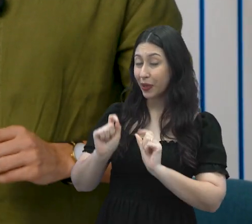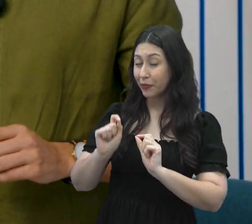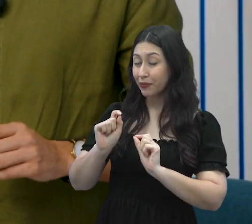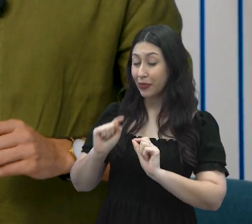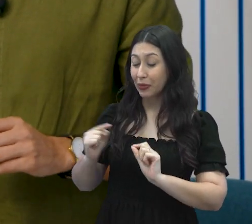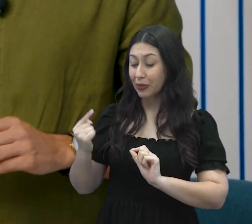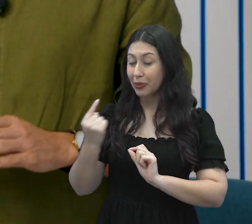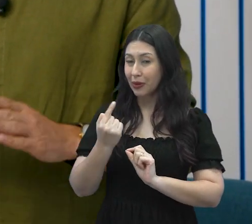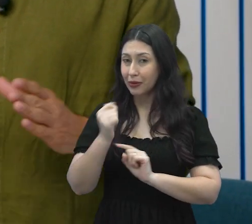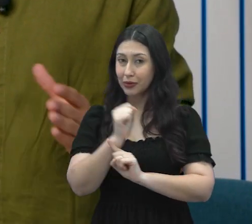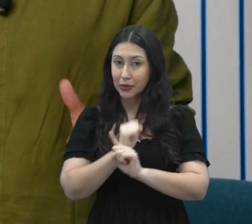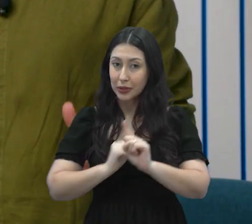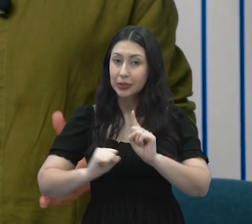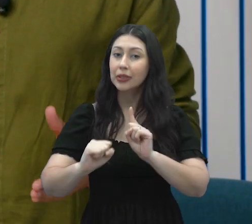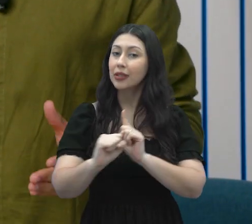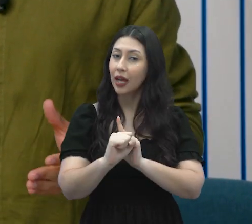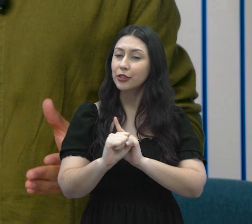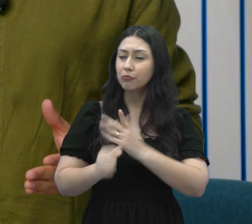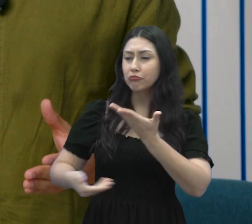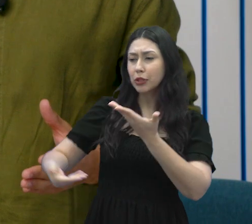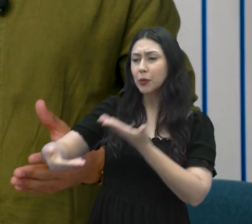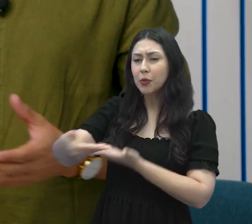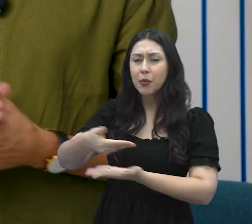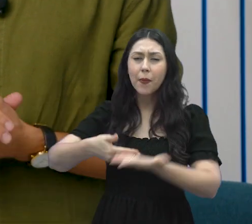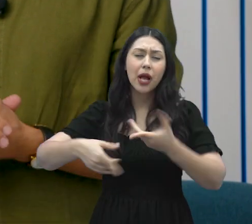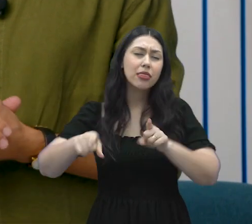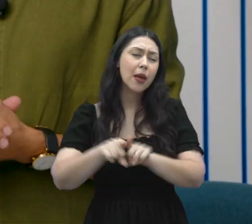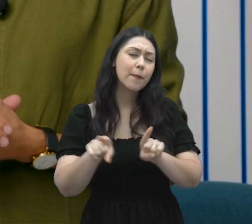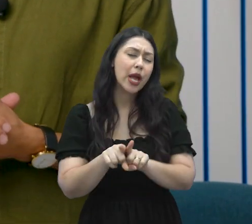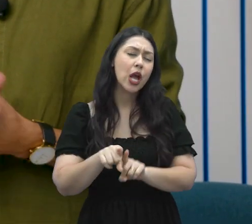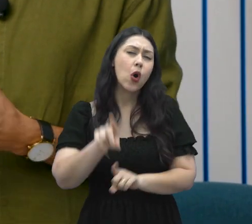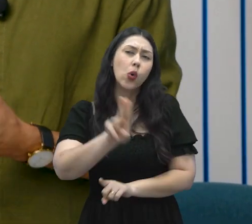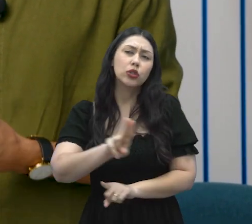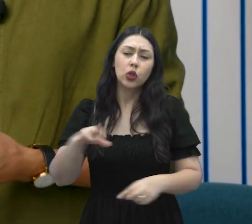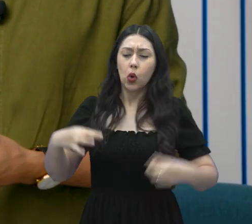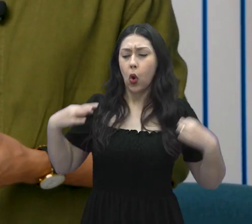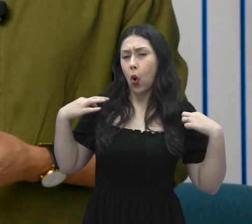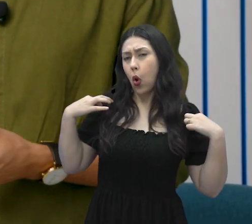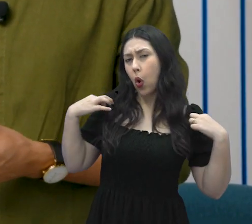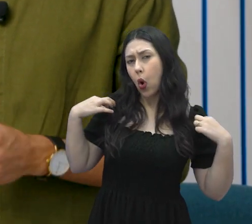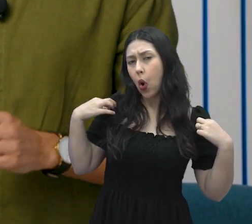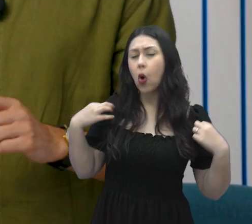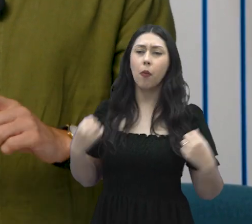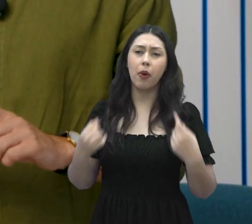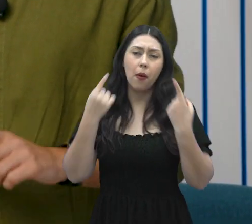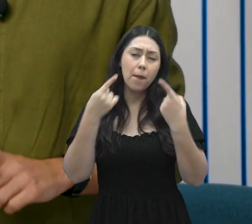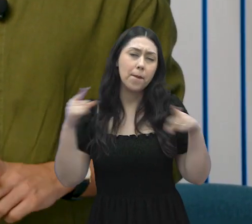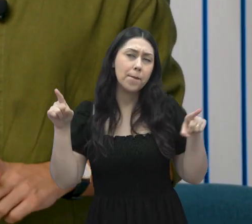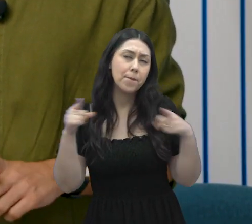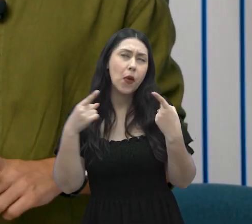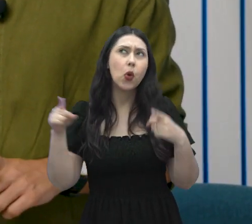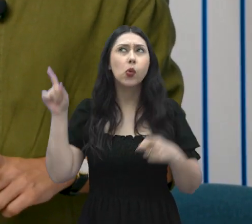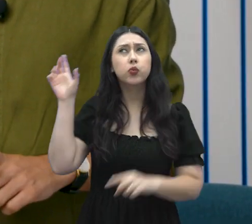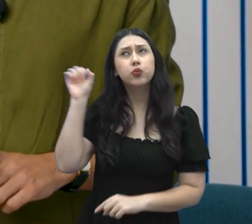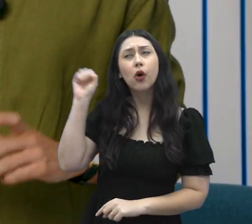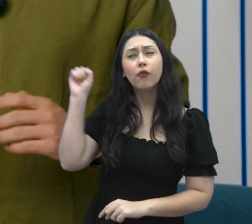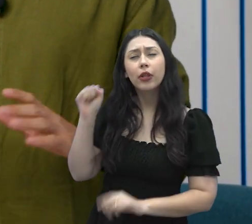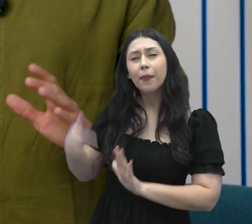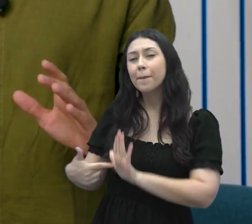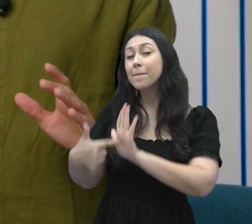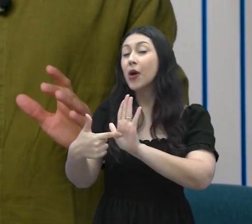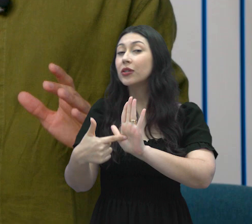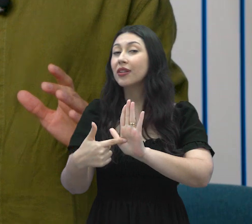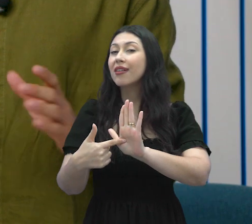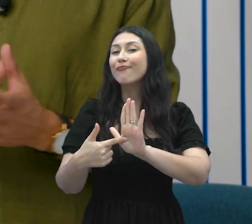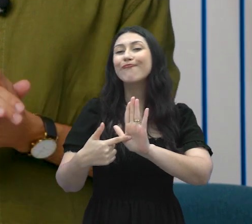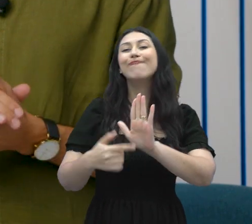nós, enquanto sociedade, nos relacionamos através da roupa que vestimos, da música que escutamos e por